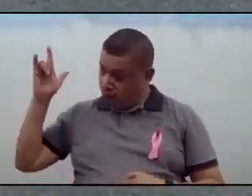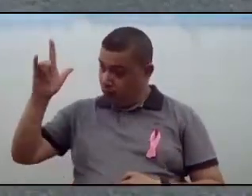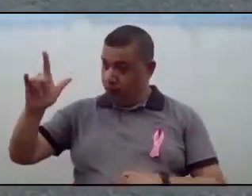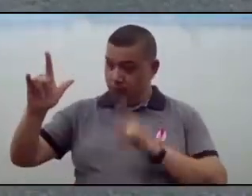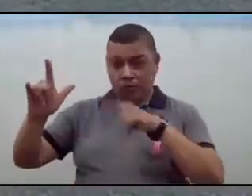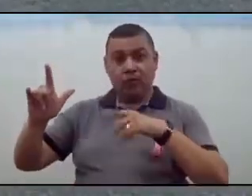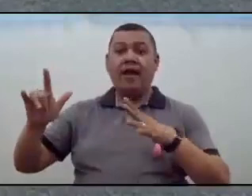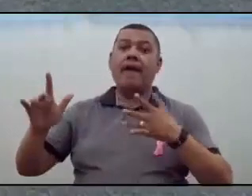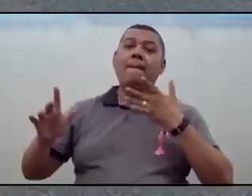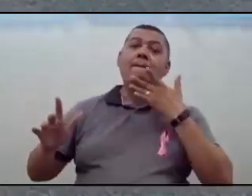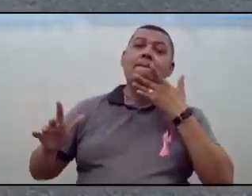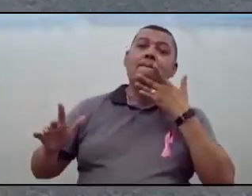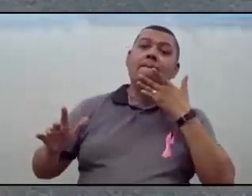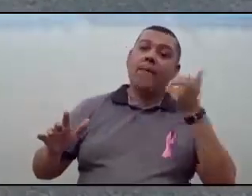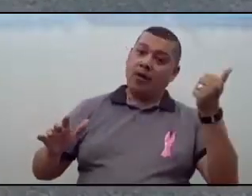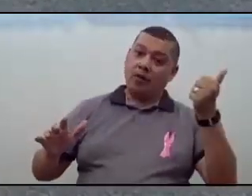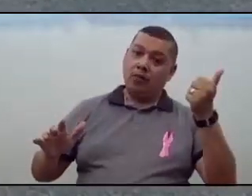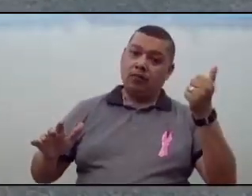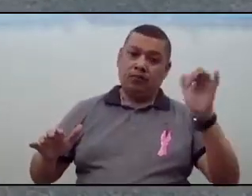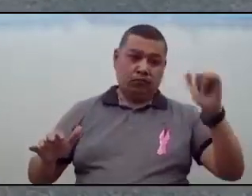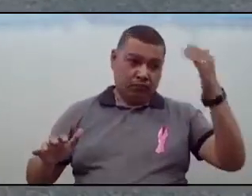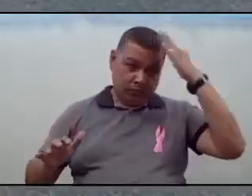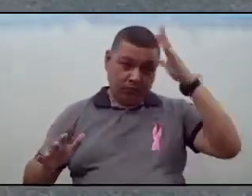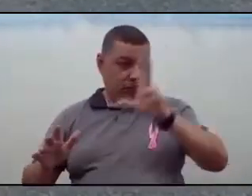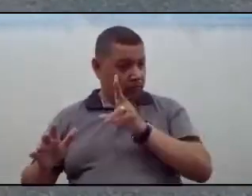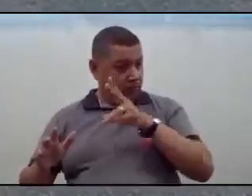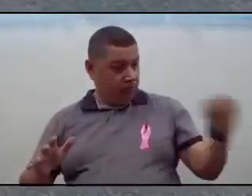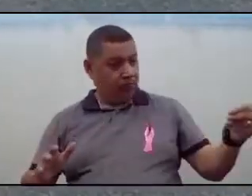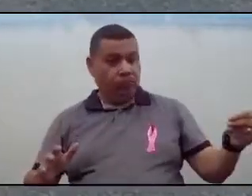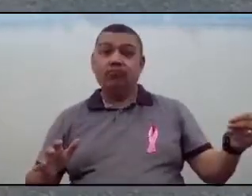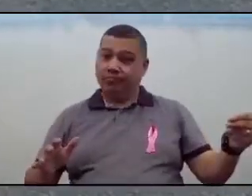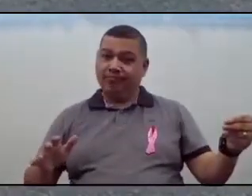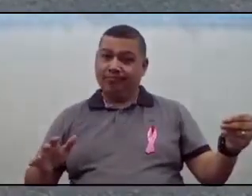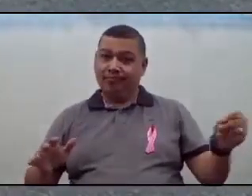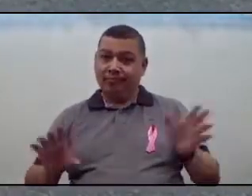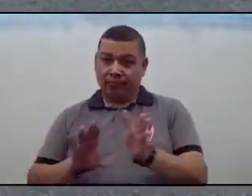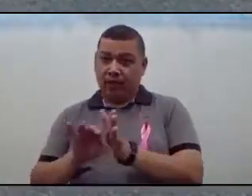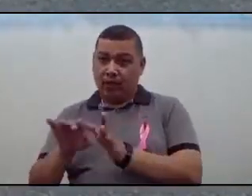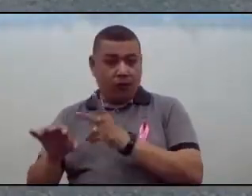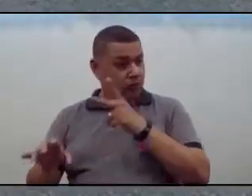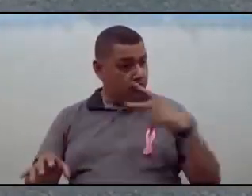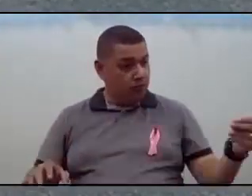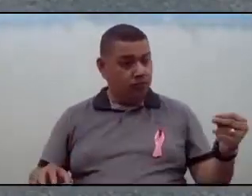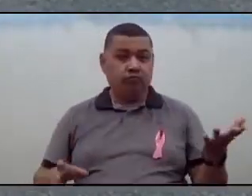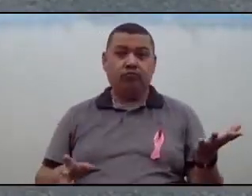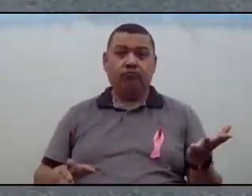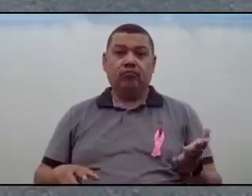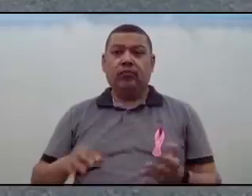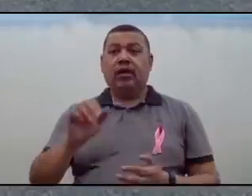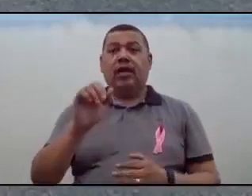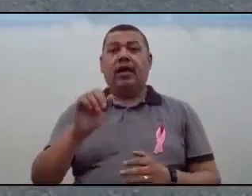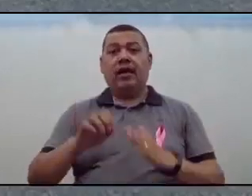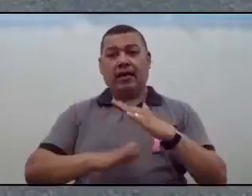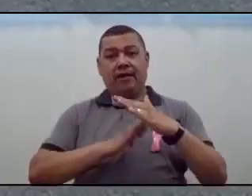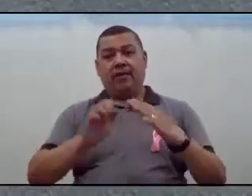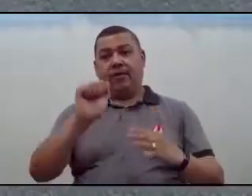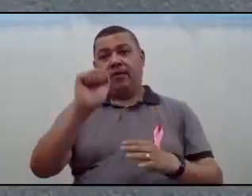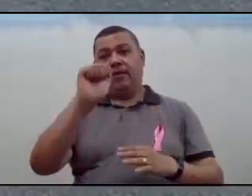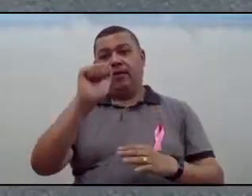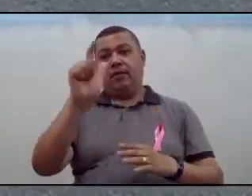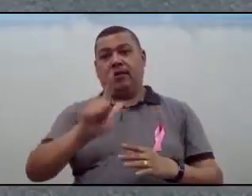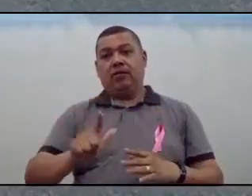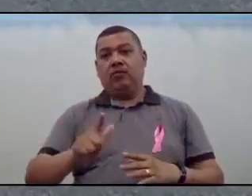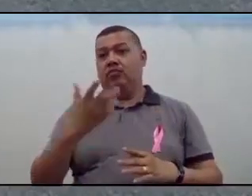acho que estratégica ou comercial, ela tem optado para descer em Ji-Paraná. Mas entendemos que após